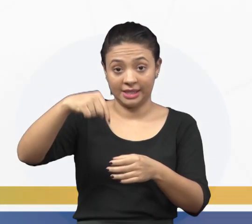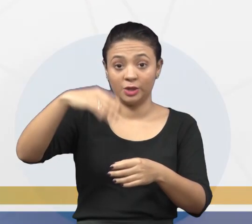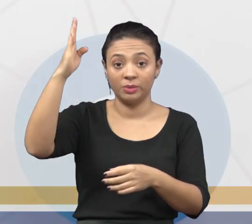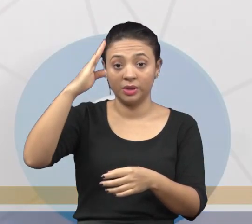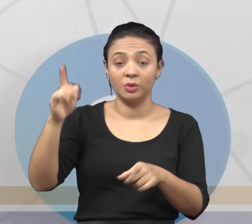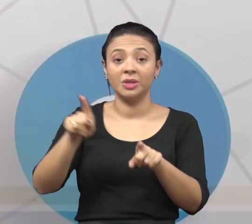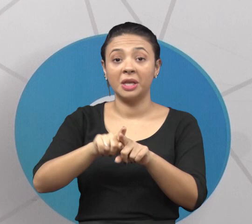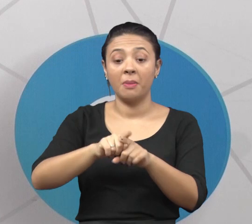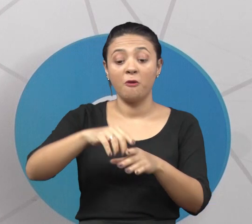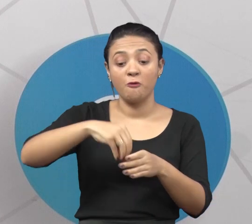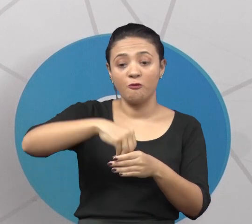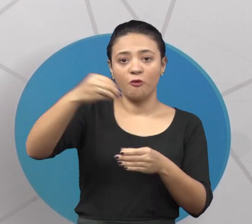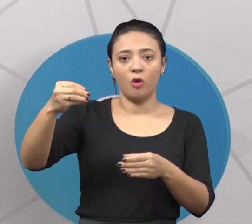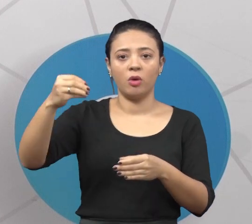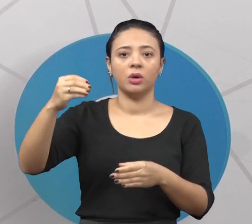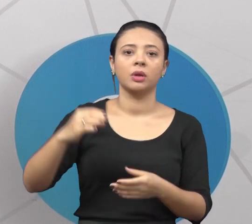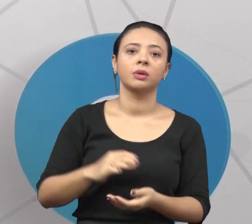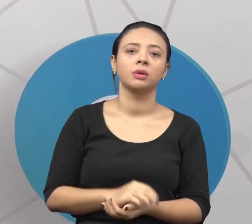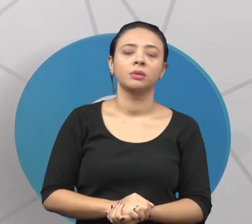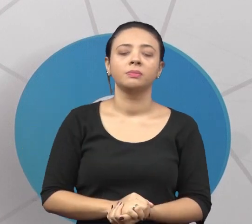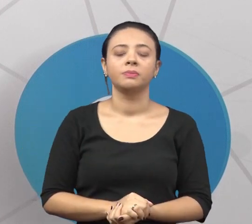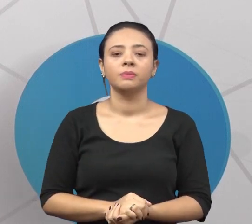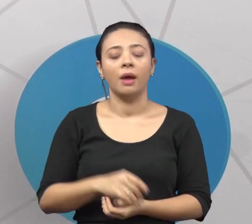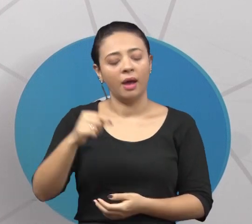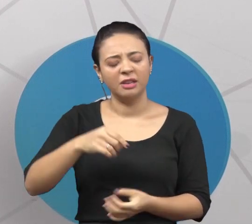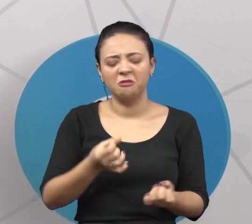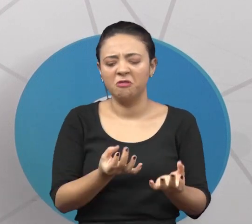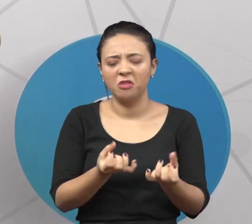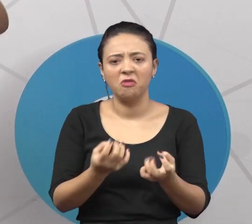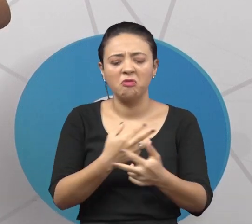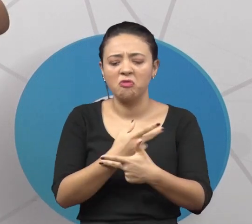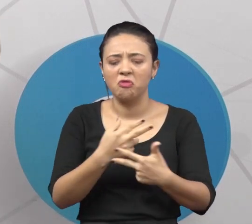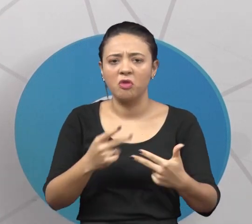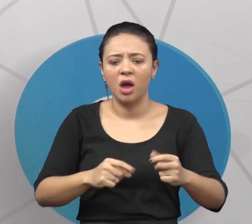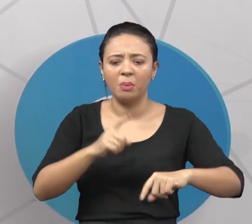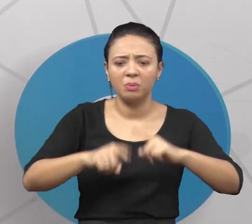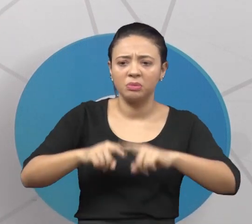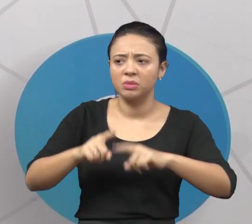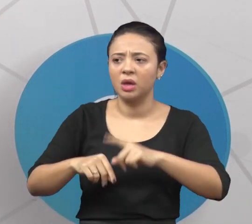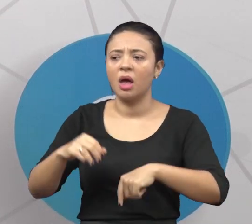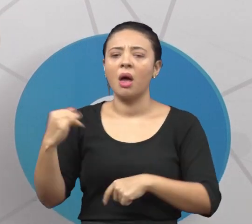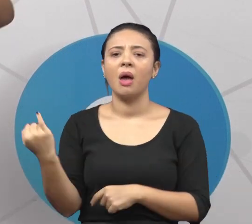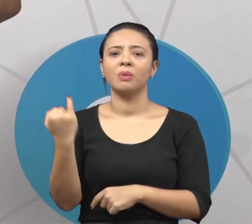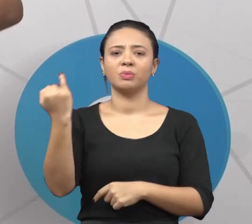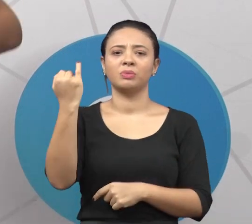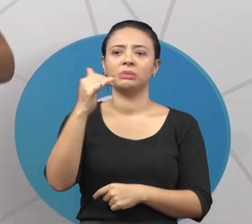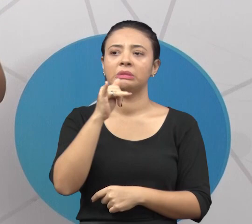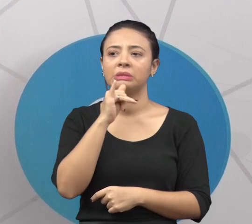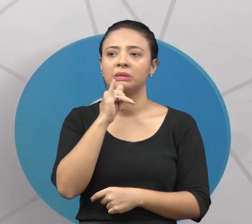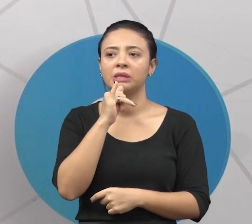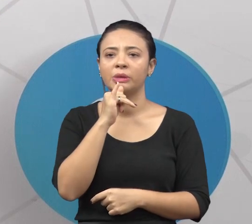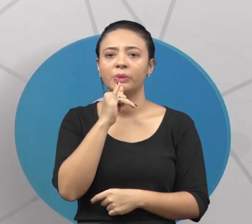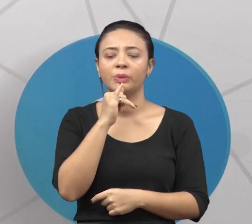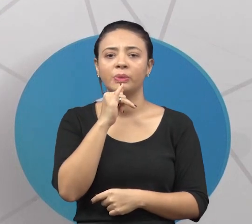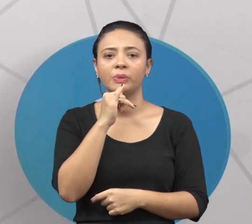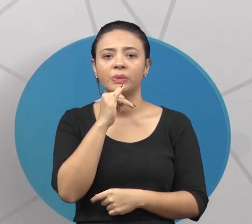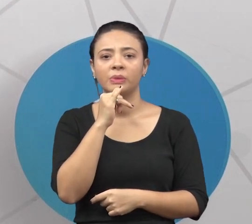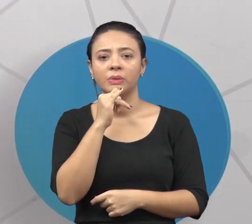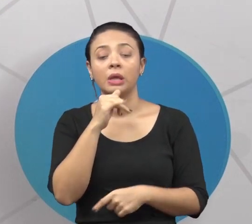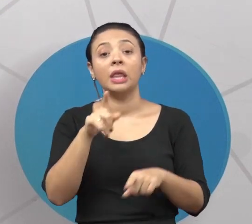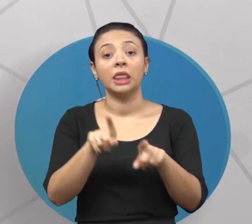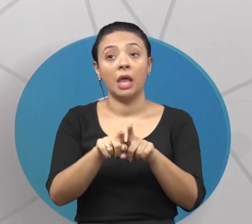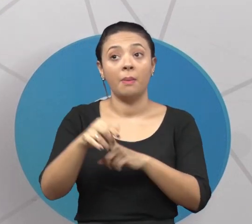vende muitos produtos importantes, tá? Muitos tipos agrícolas, tá? Tipos de pecuária e